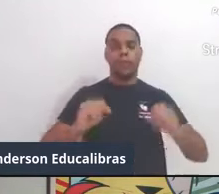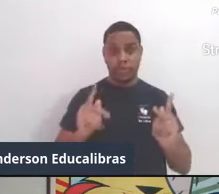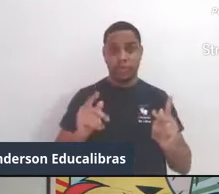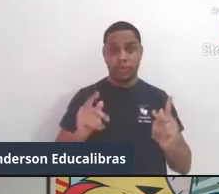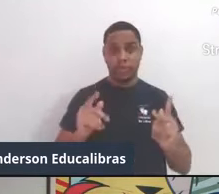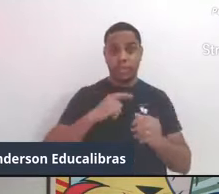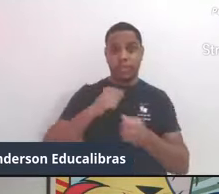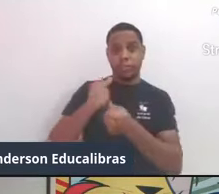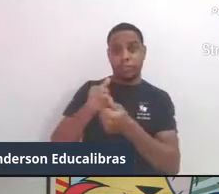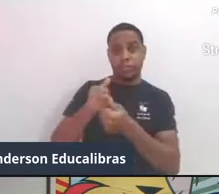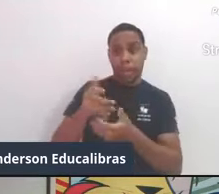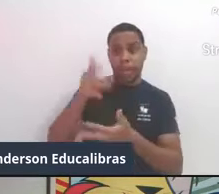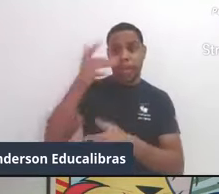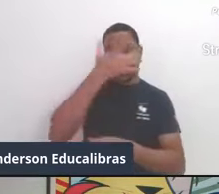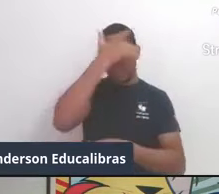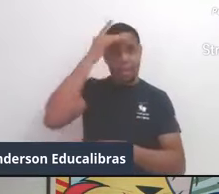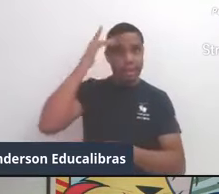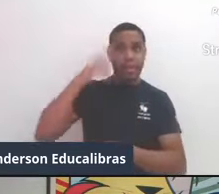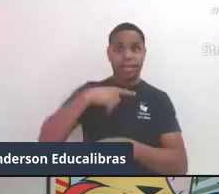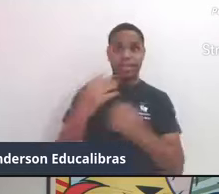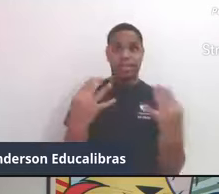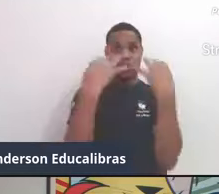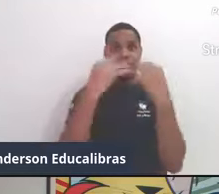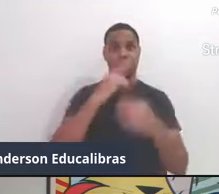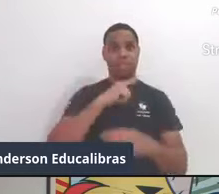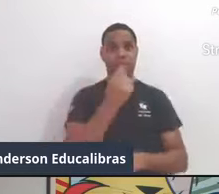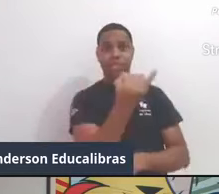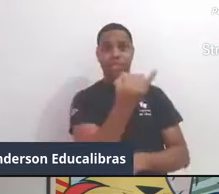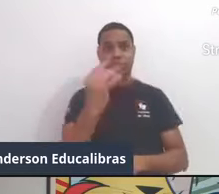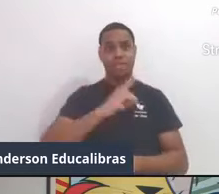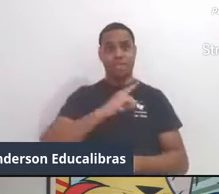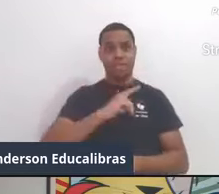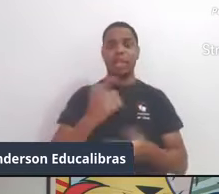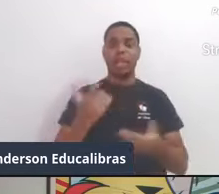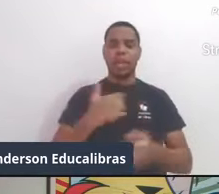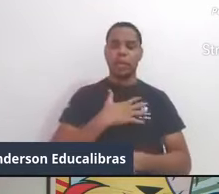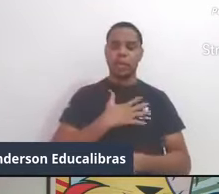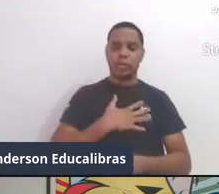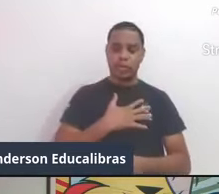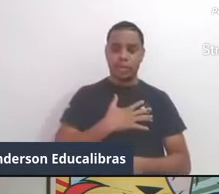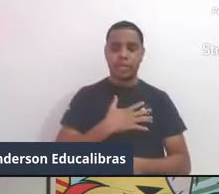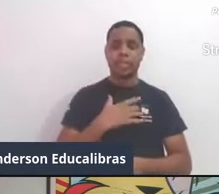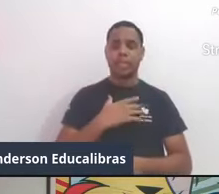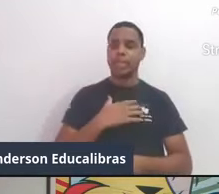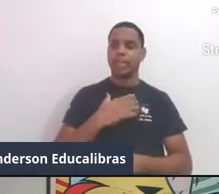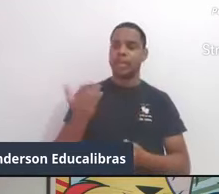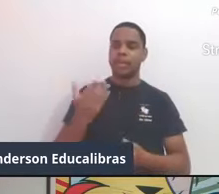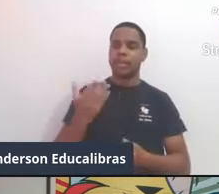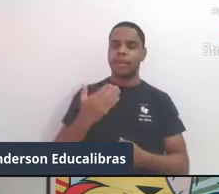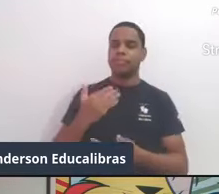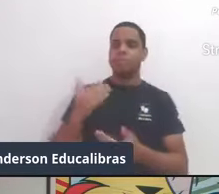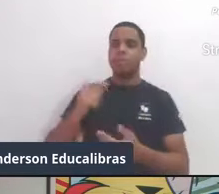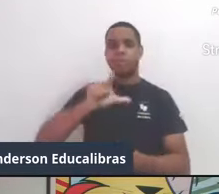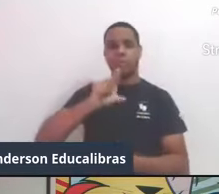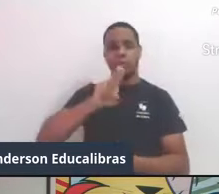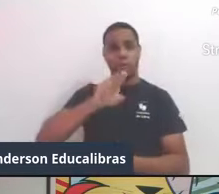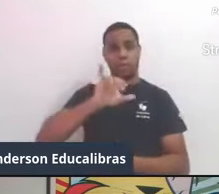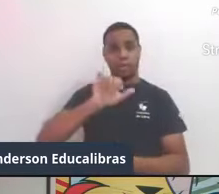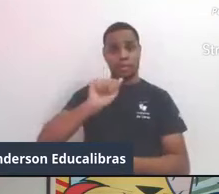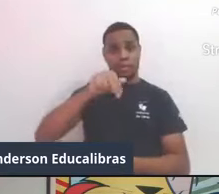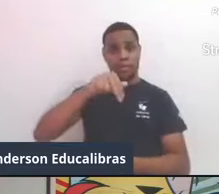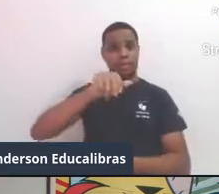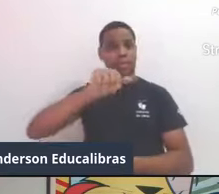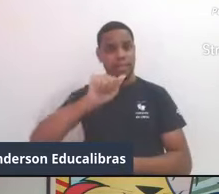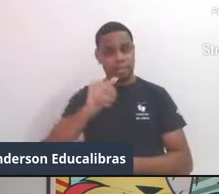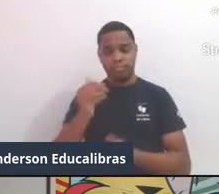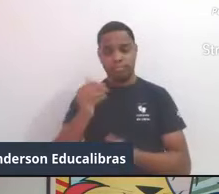pessoas, eu gostaria de saudar os nossos dois convidados, Luciana Nicola Schneider